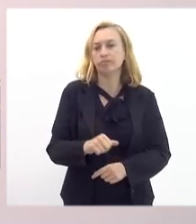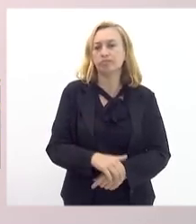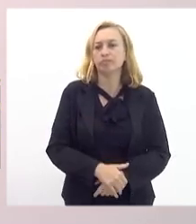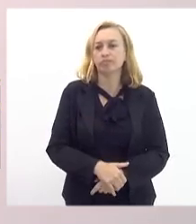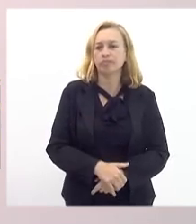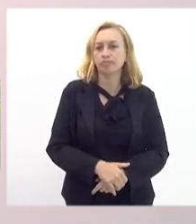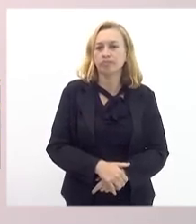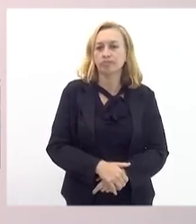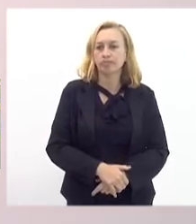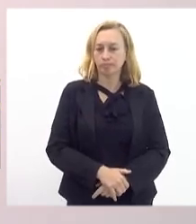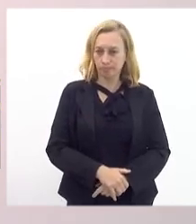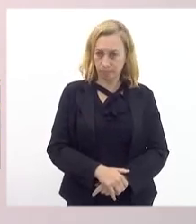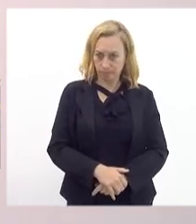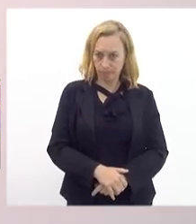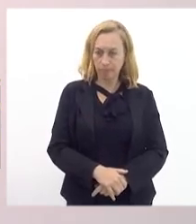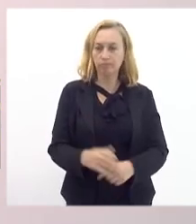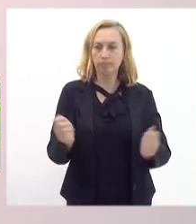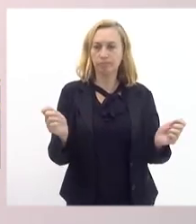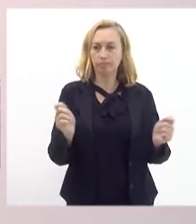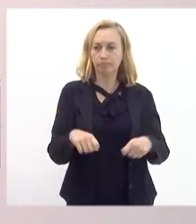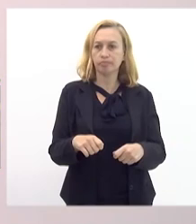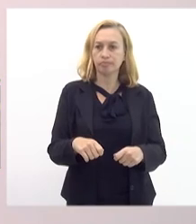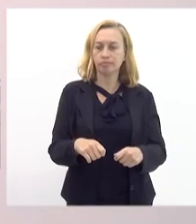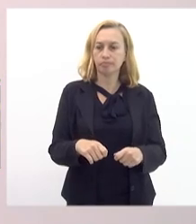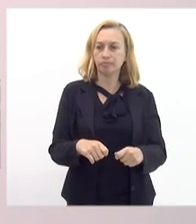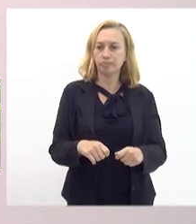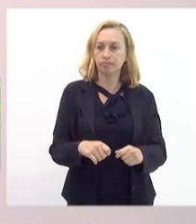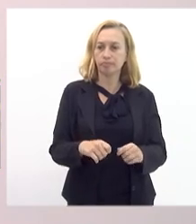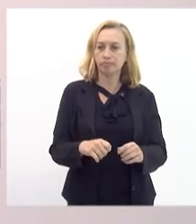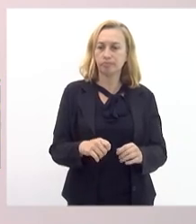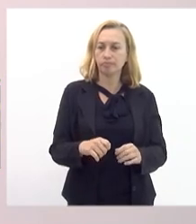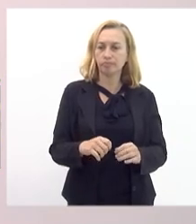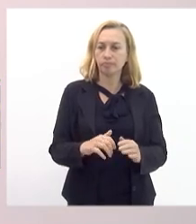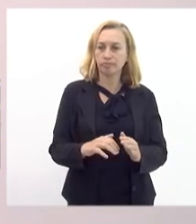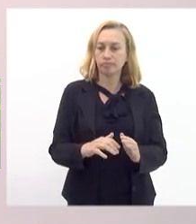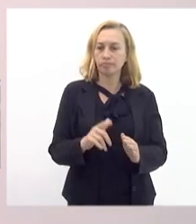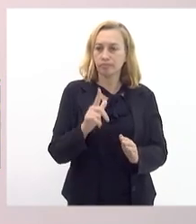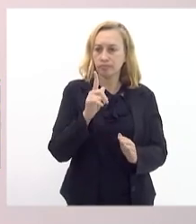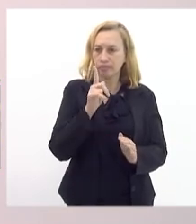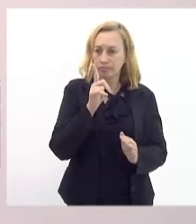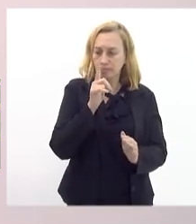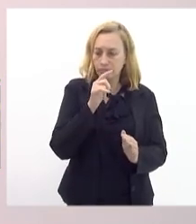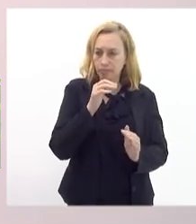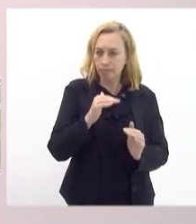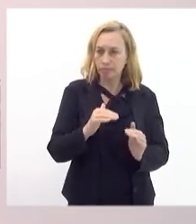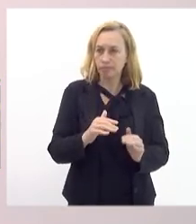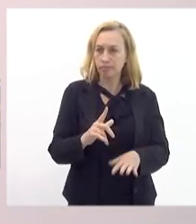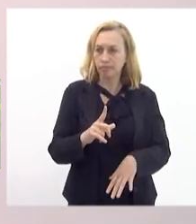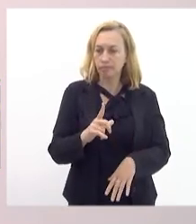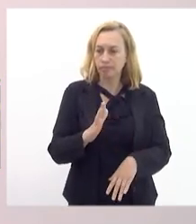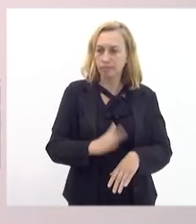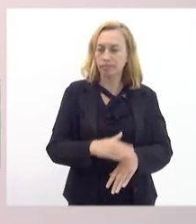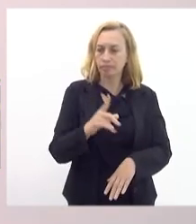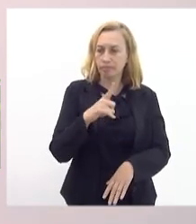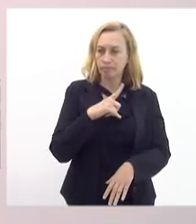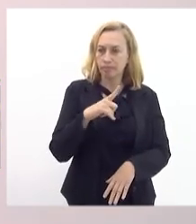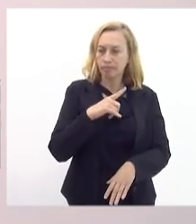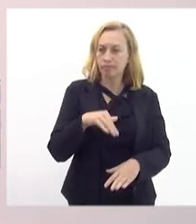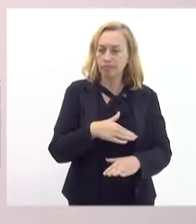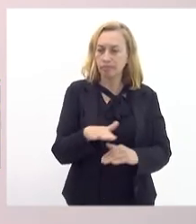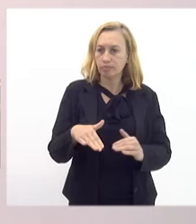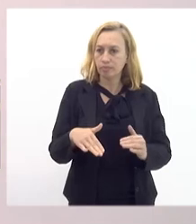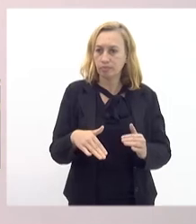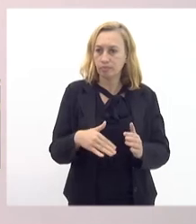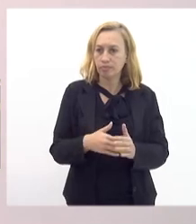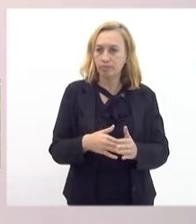para a gente ir a cidade encher os reservatórios estão são todas as variações são feitos no âmbito